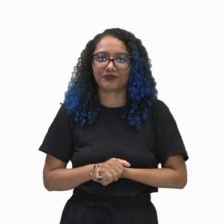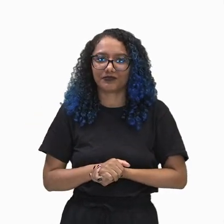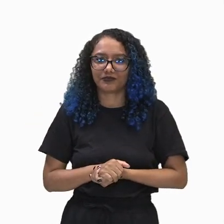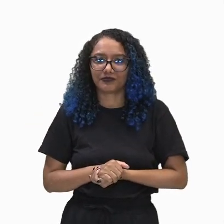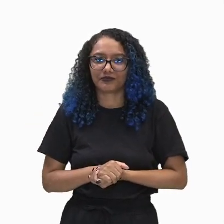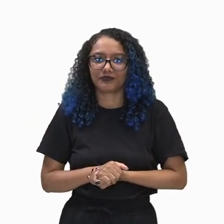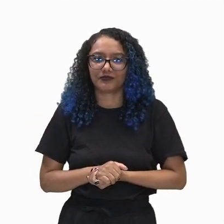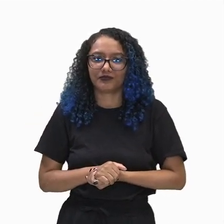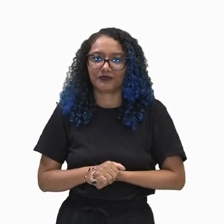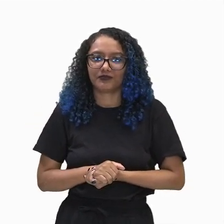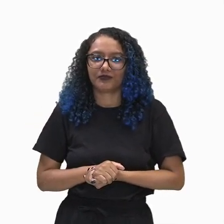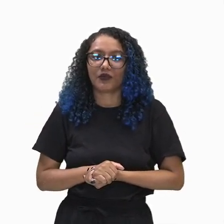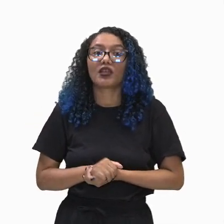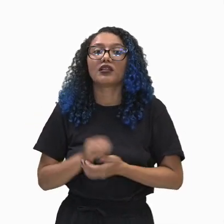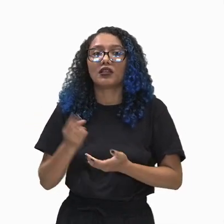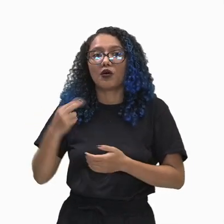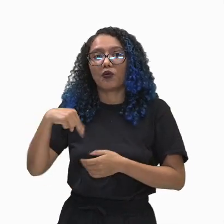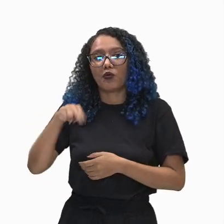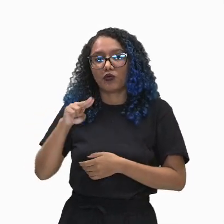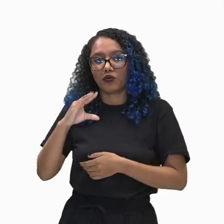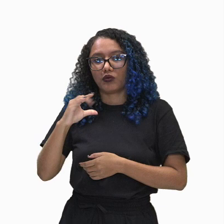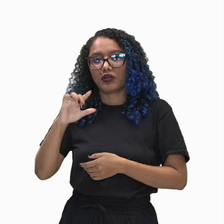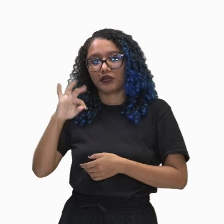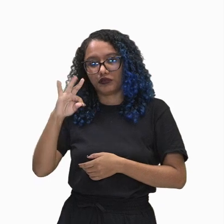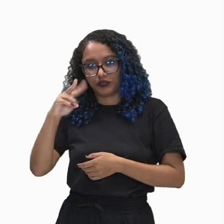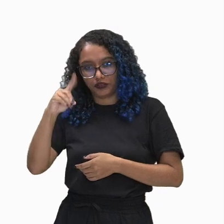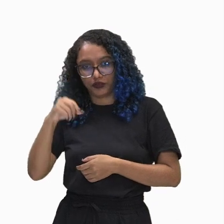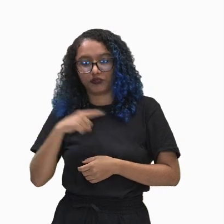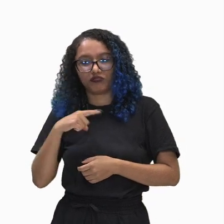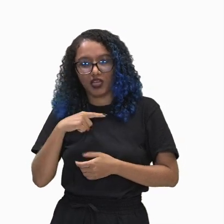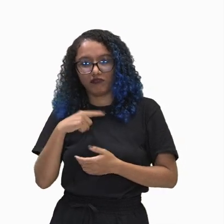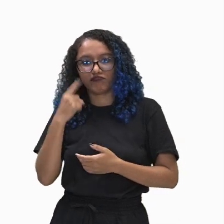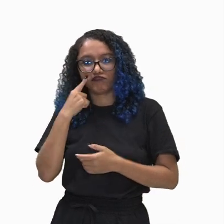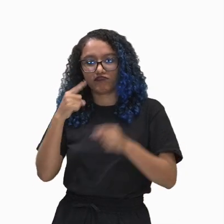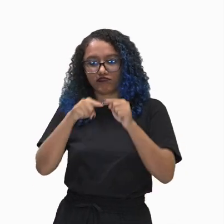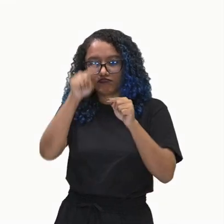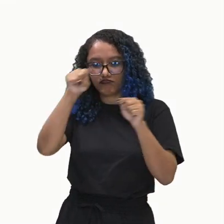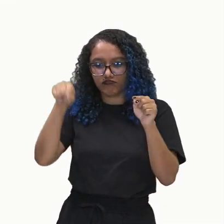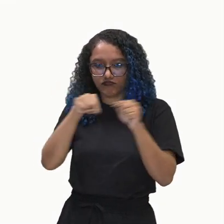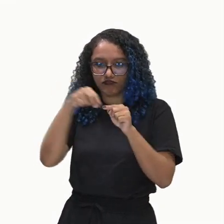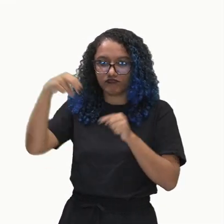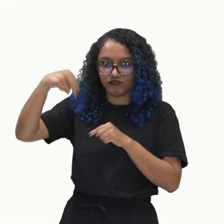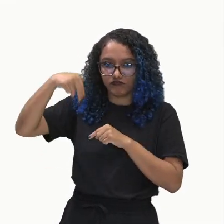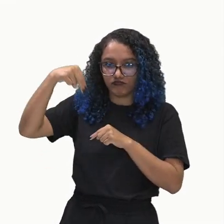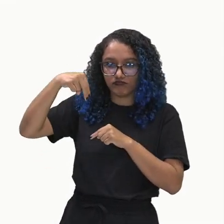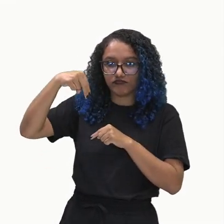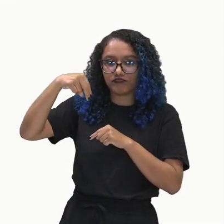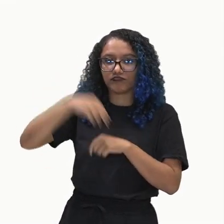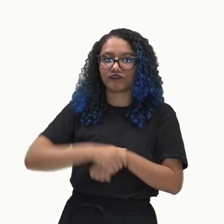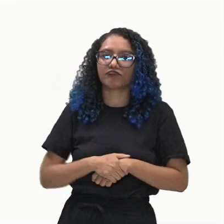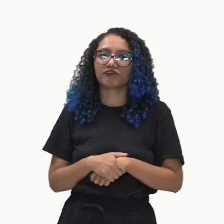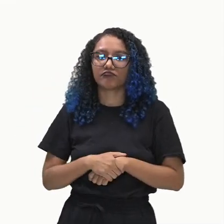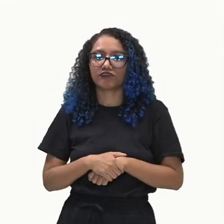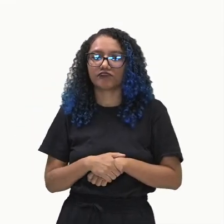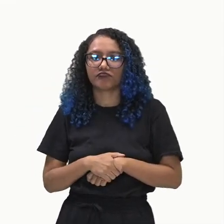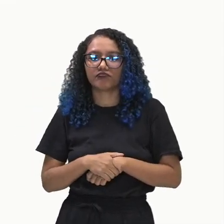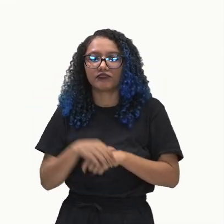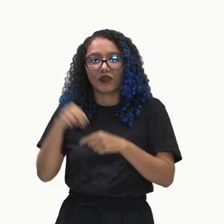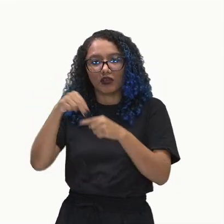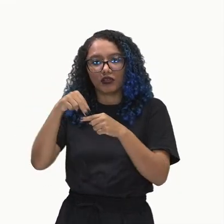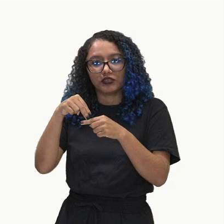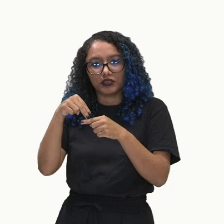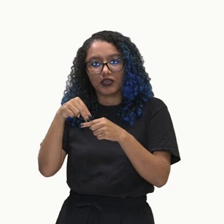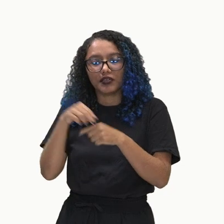Um nucleotídeo composto por uma base nitrogenada, que eu mostrei para vocês aí, a adenina, a timina, a guanina e